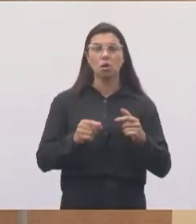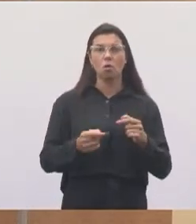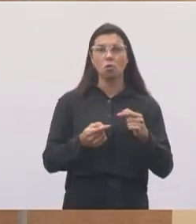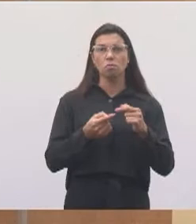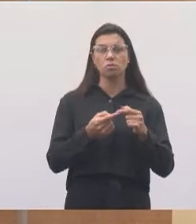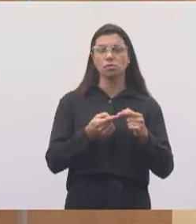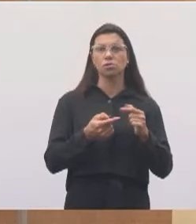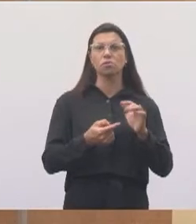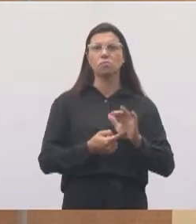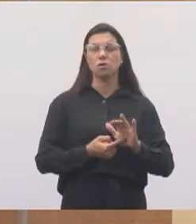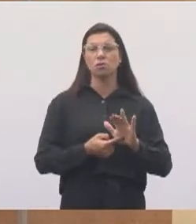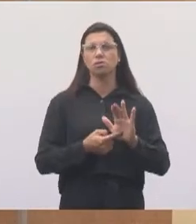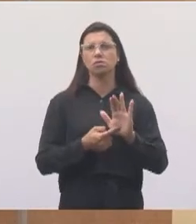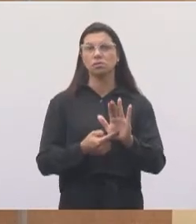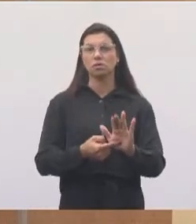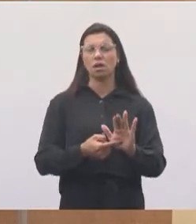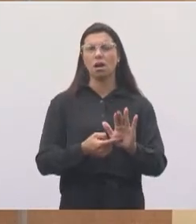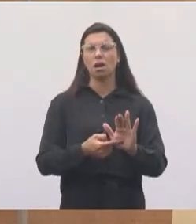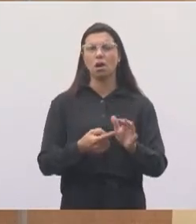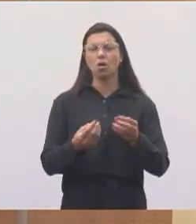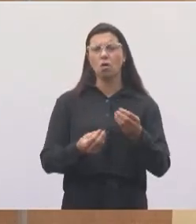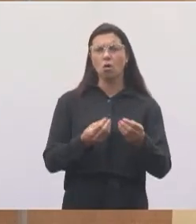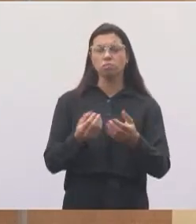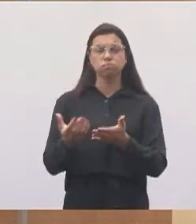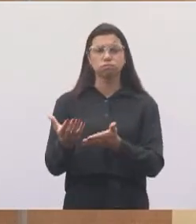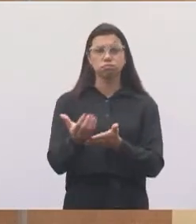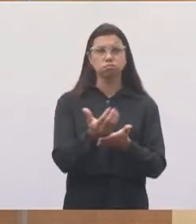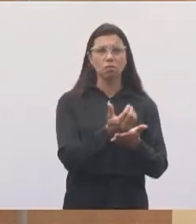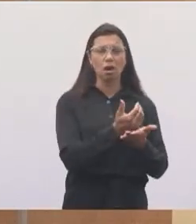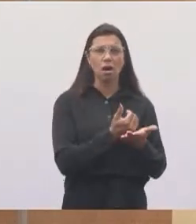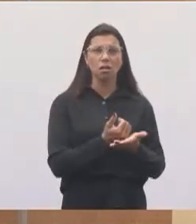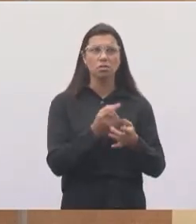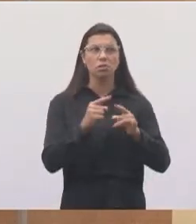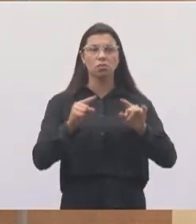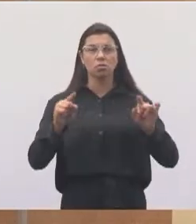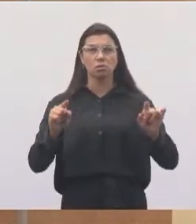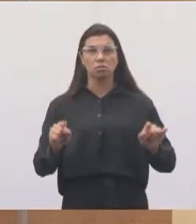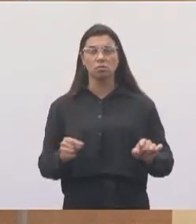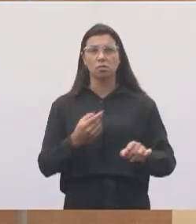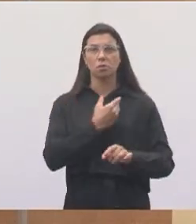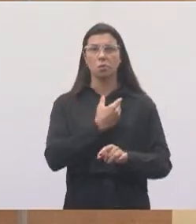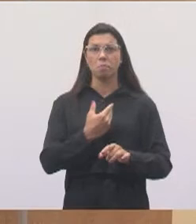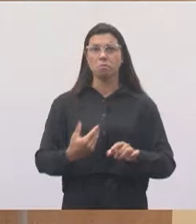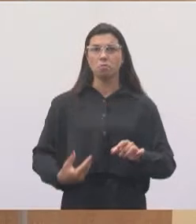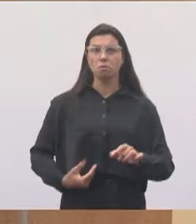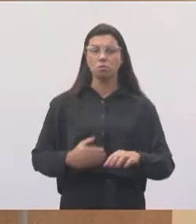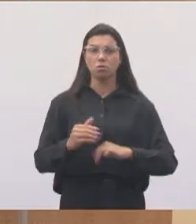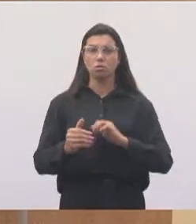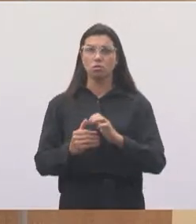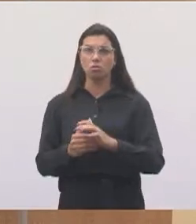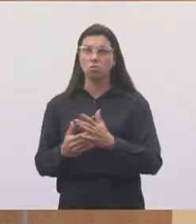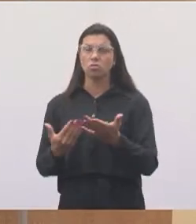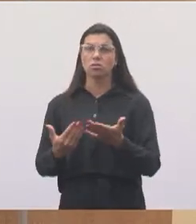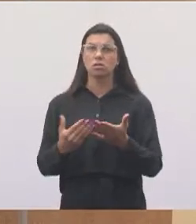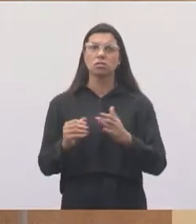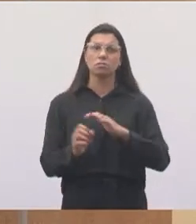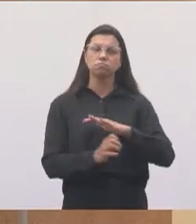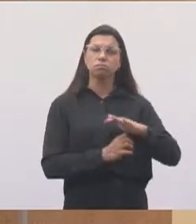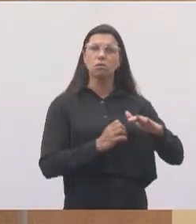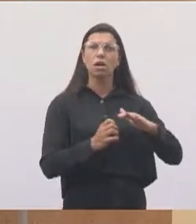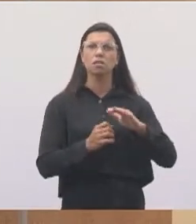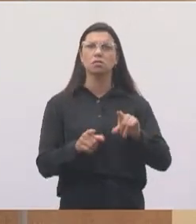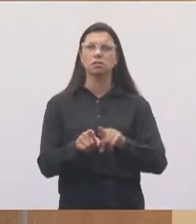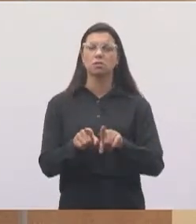objetivo estabelecer os níveis de contribuição dos segurados e das entidades públicas municipais para o